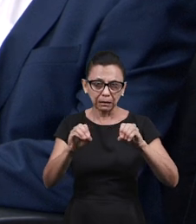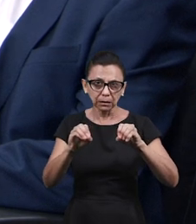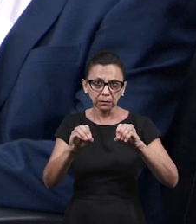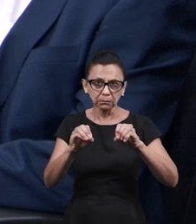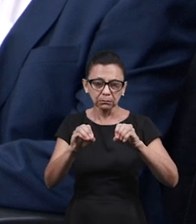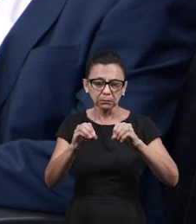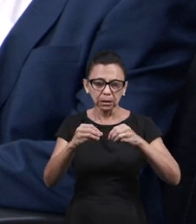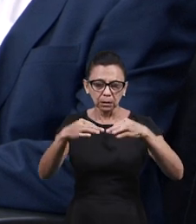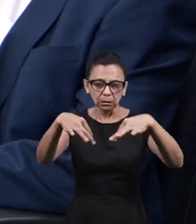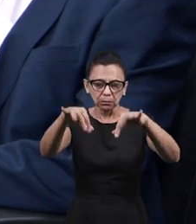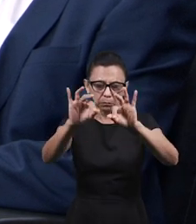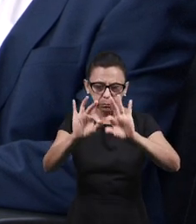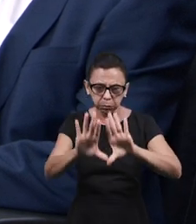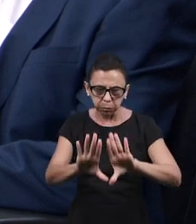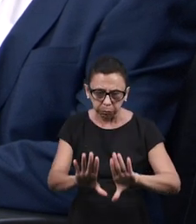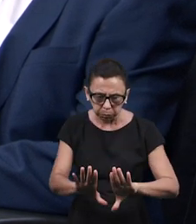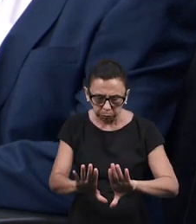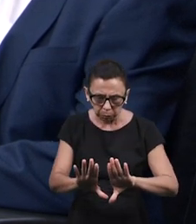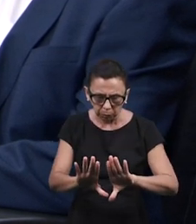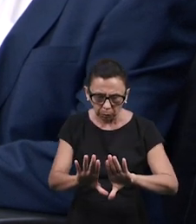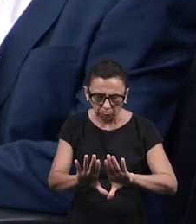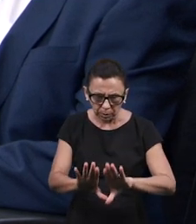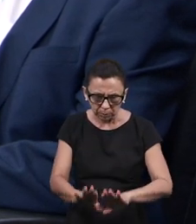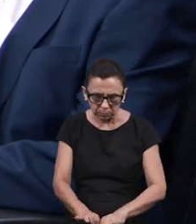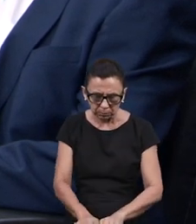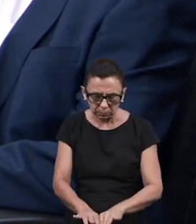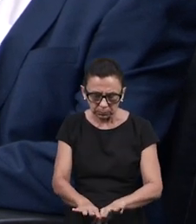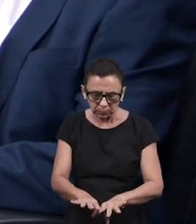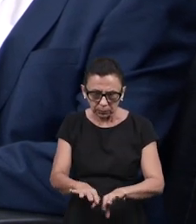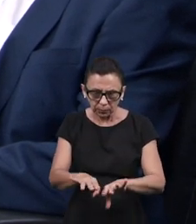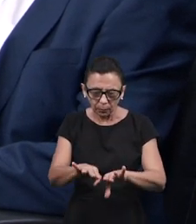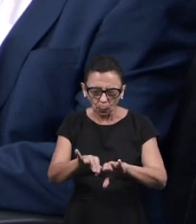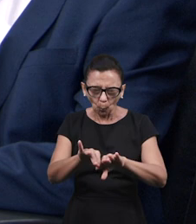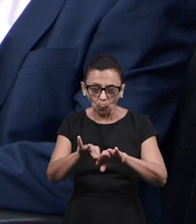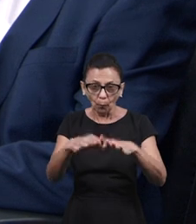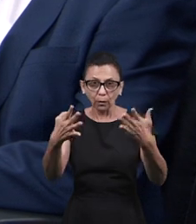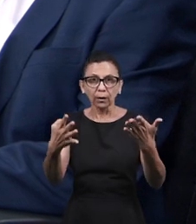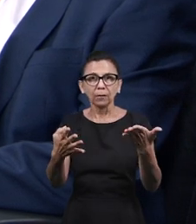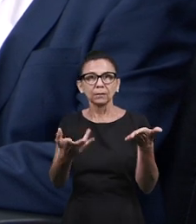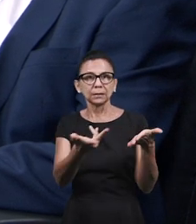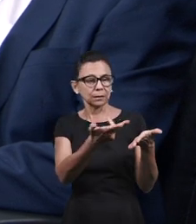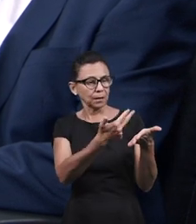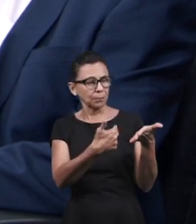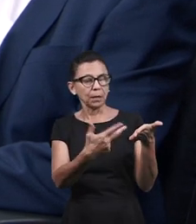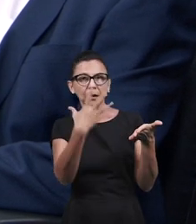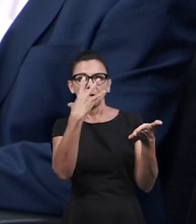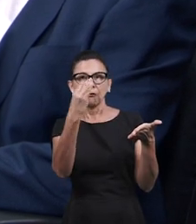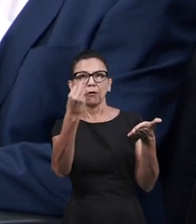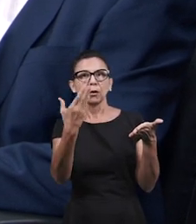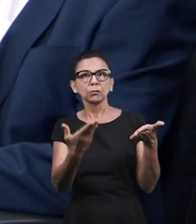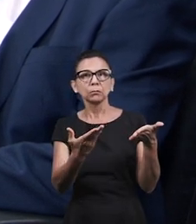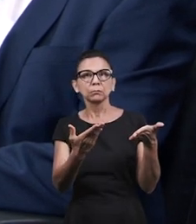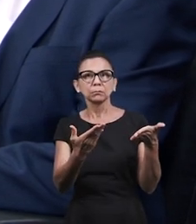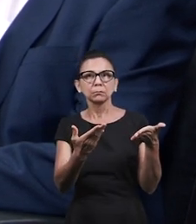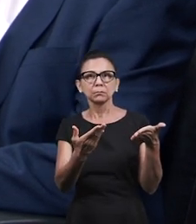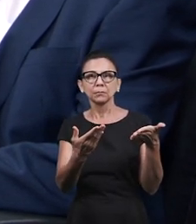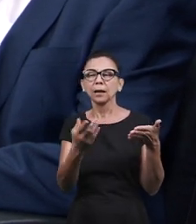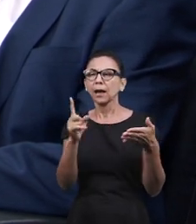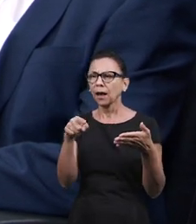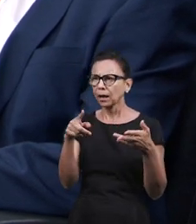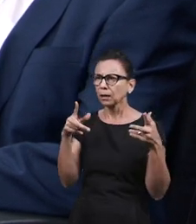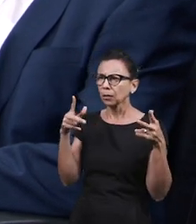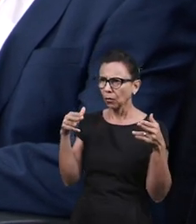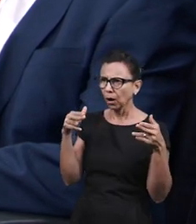está oculto e se revela, aparece, se faz ser percebido. Nós podemos entender então dessa maneira?